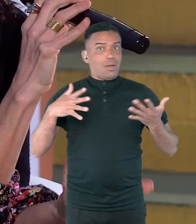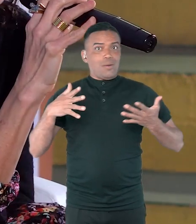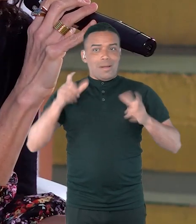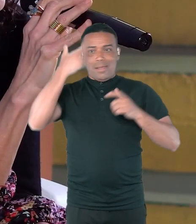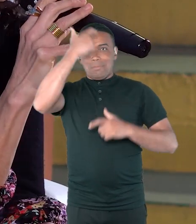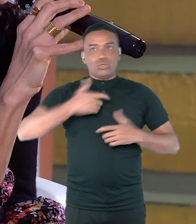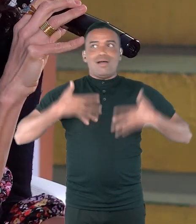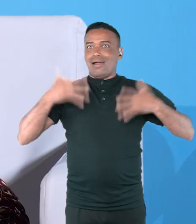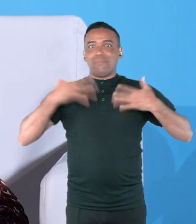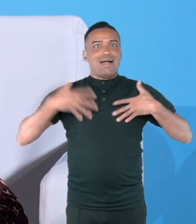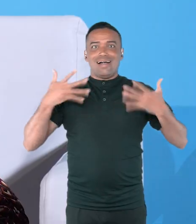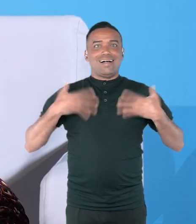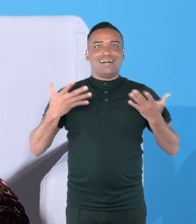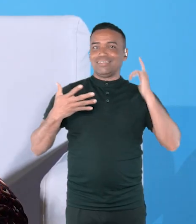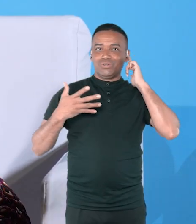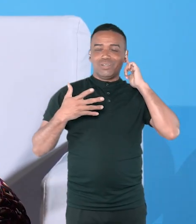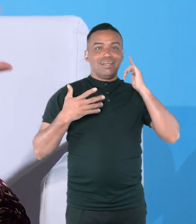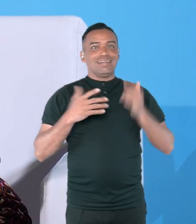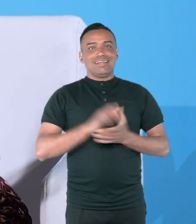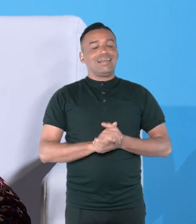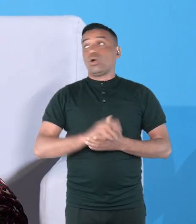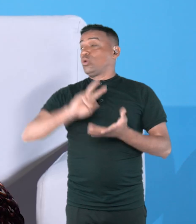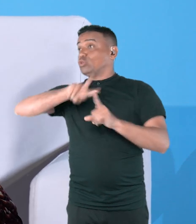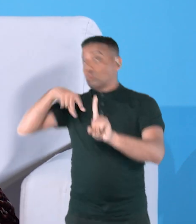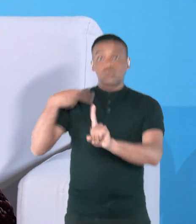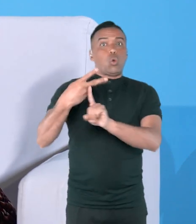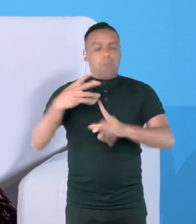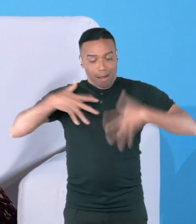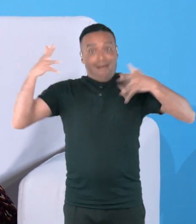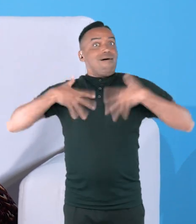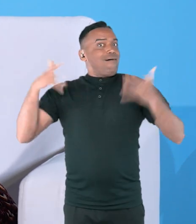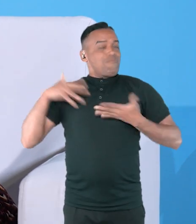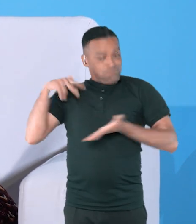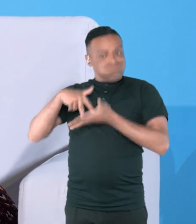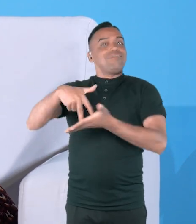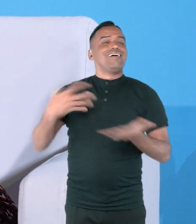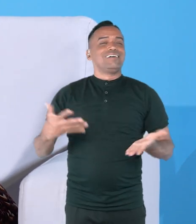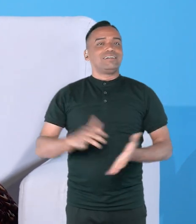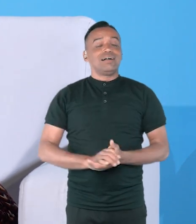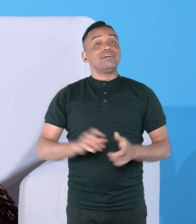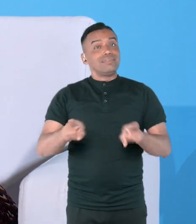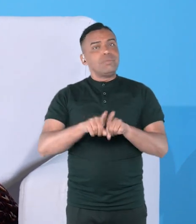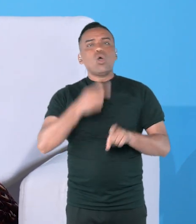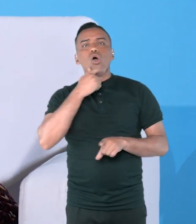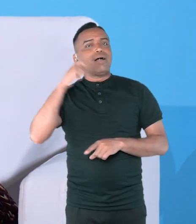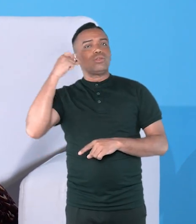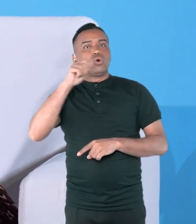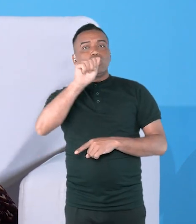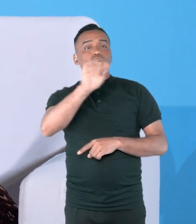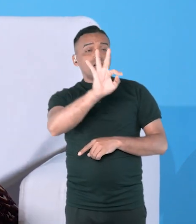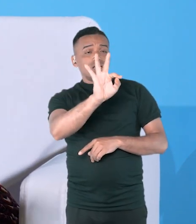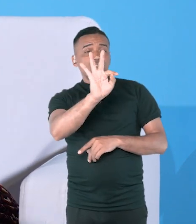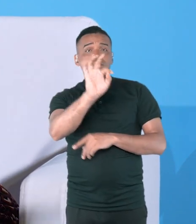eu sou uma pessoa animada, vocês já veem. Imagina eu fazendo essa peça, virei uma pessoa duplamente animada. Mas aí o Tony